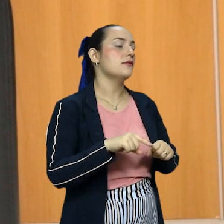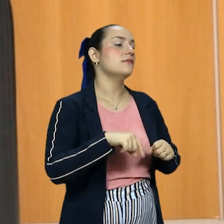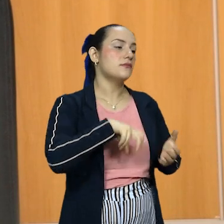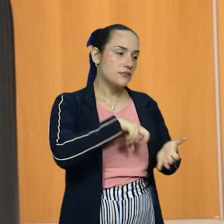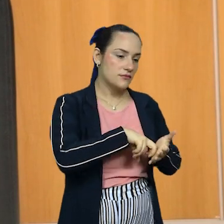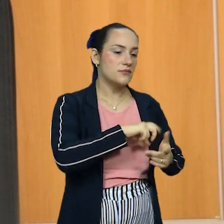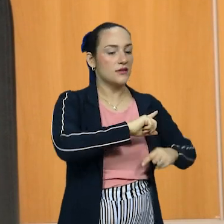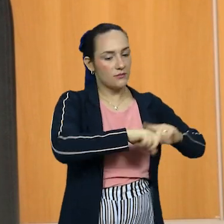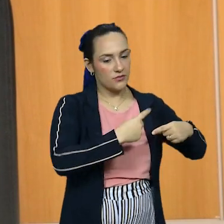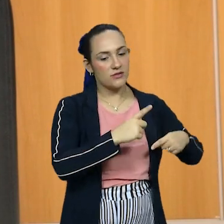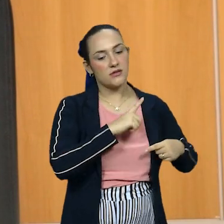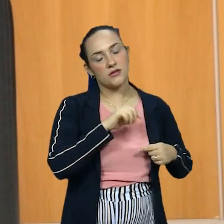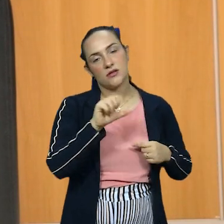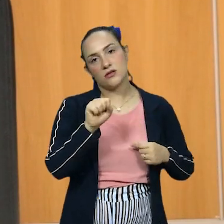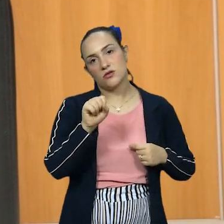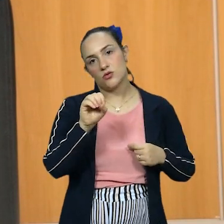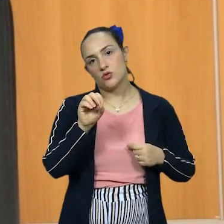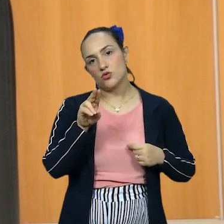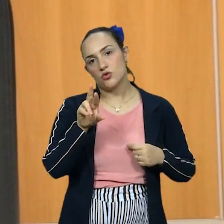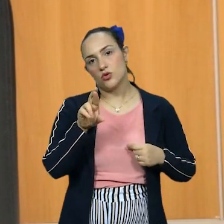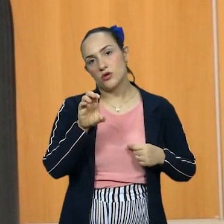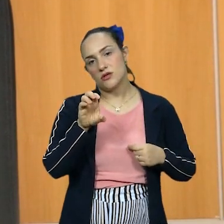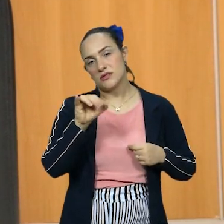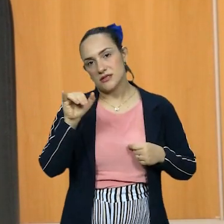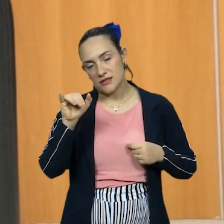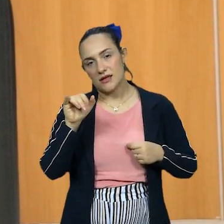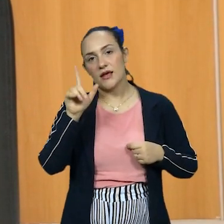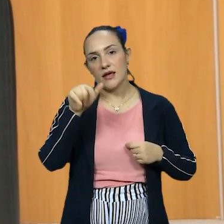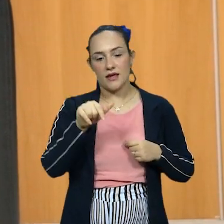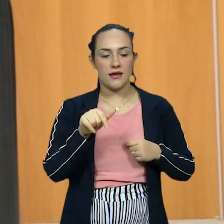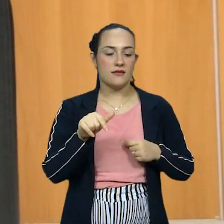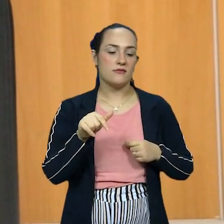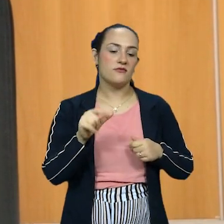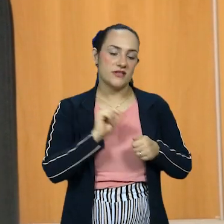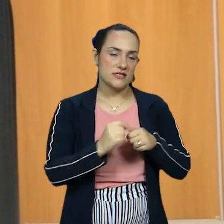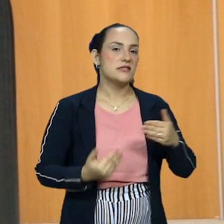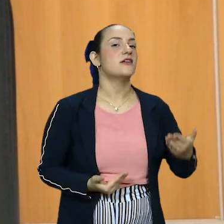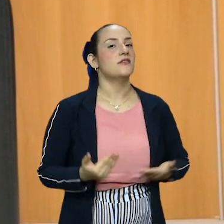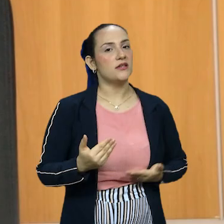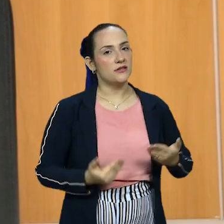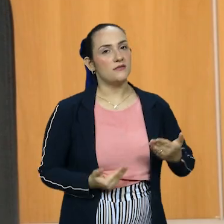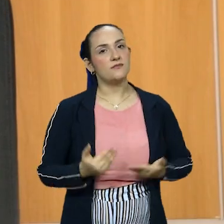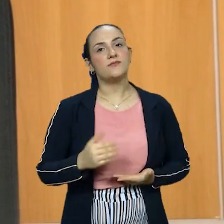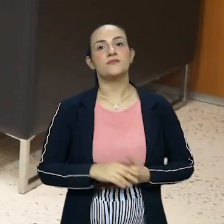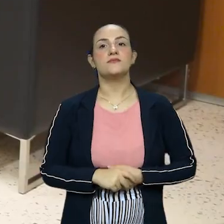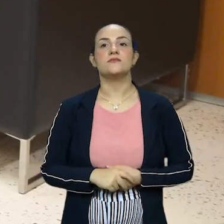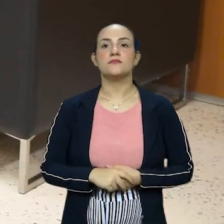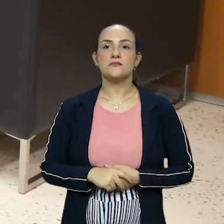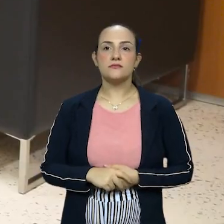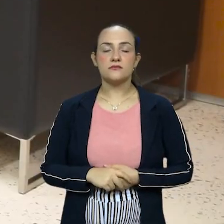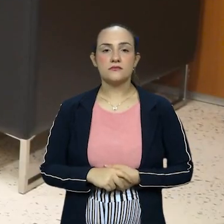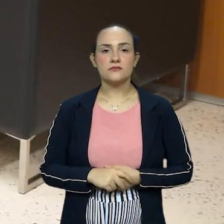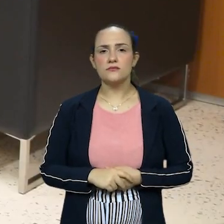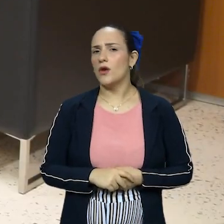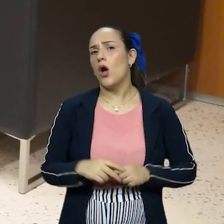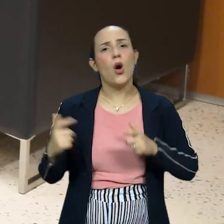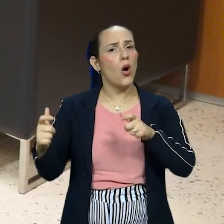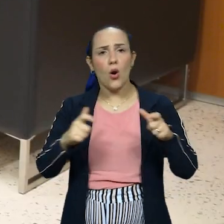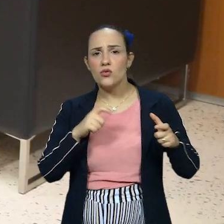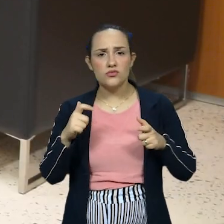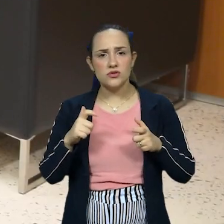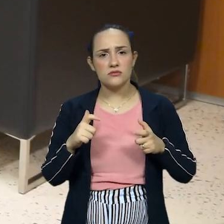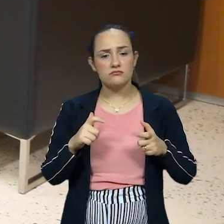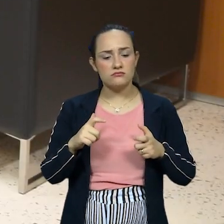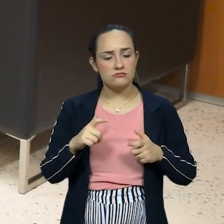Ele é condenado, aí sim, coloca-se o sursi mediante algumas condições, entre elas a prestação de serviço. E onde os